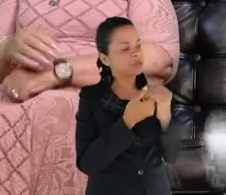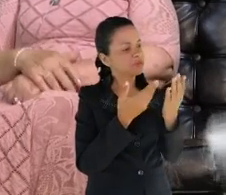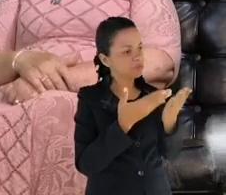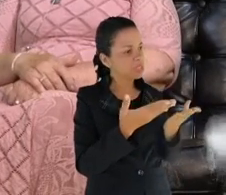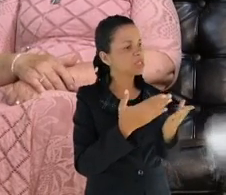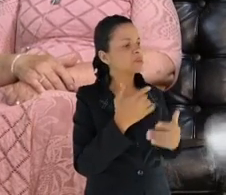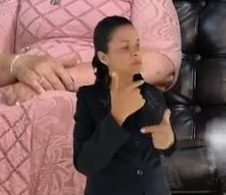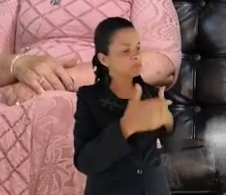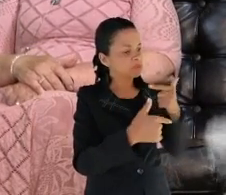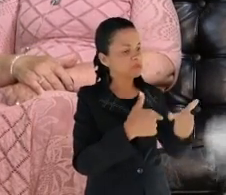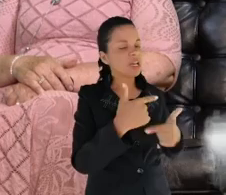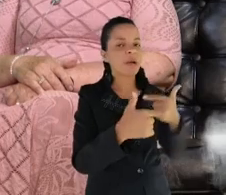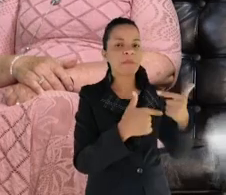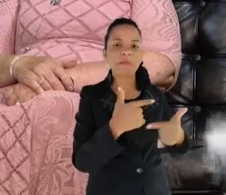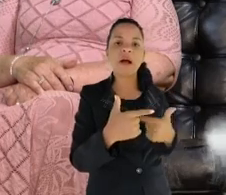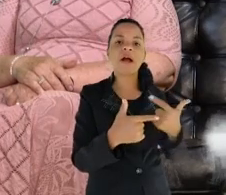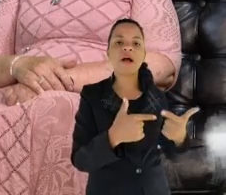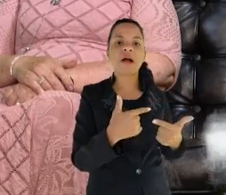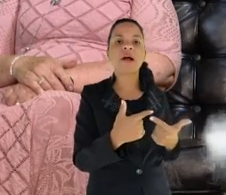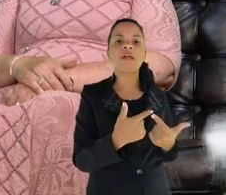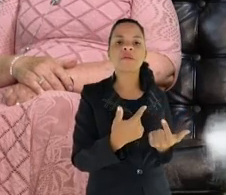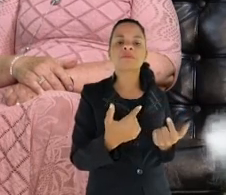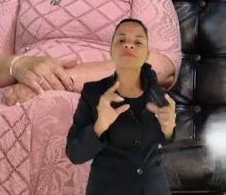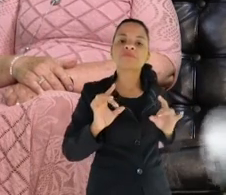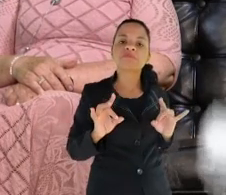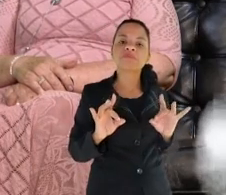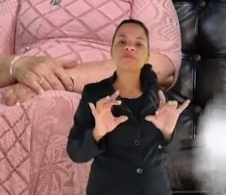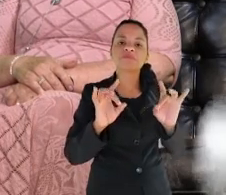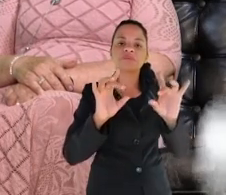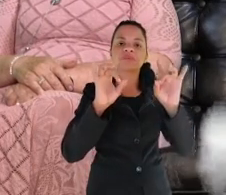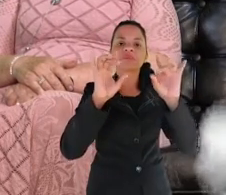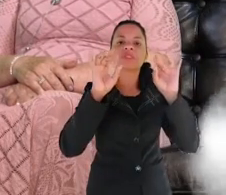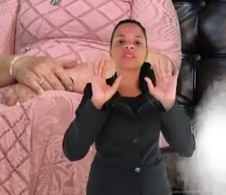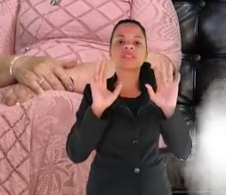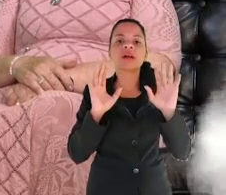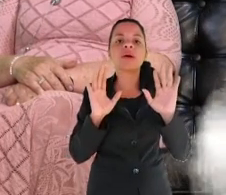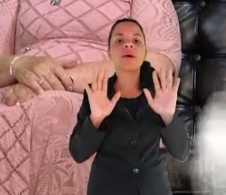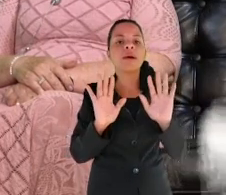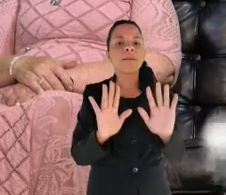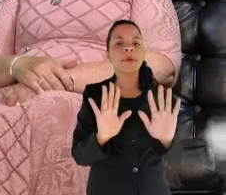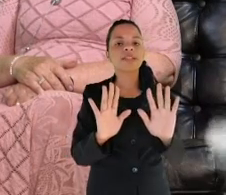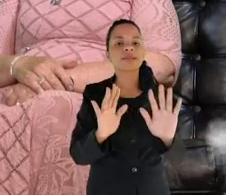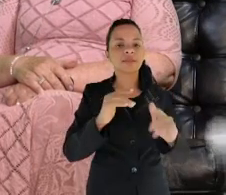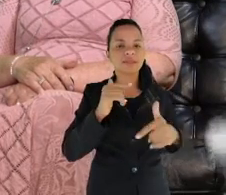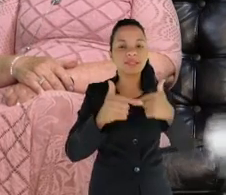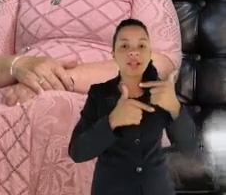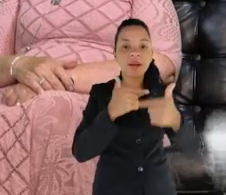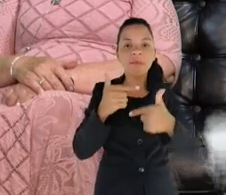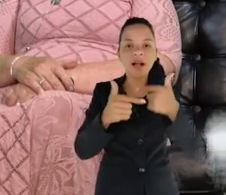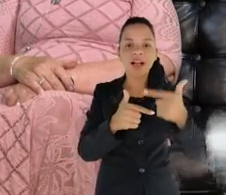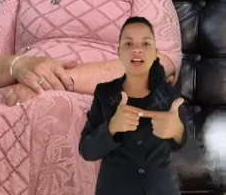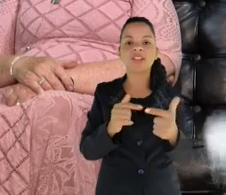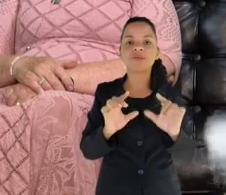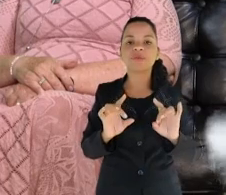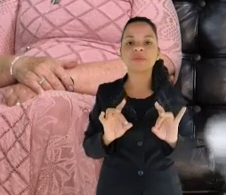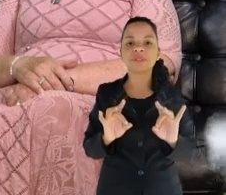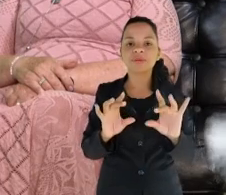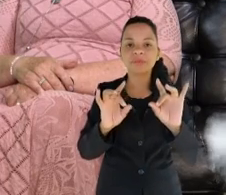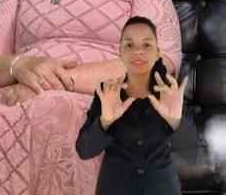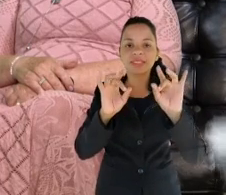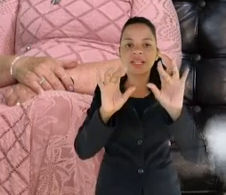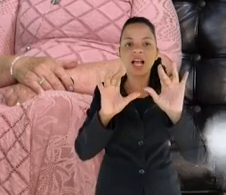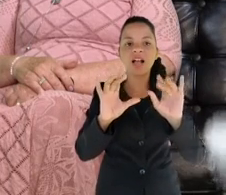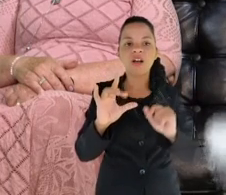é desenvolvido de forma muito especial. E por falar em trabalho especial, fica nítido também